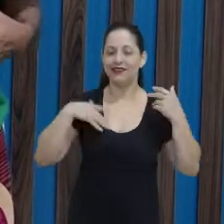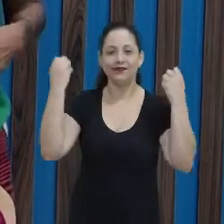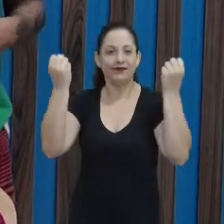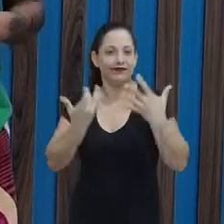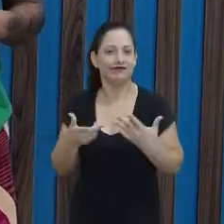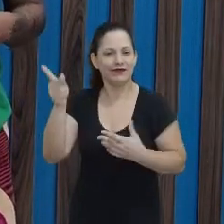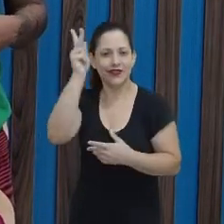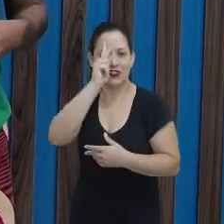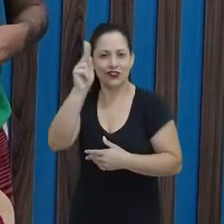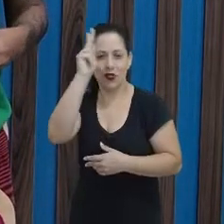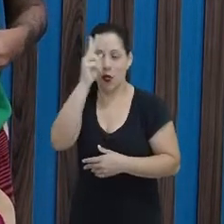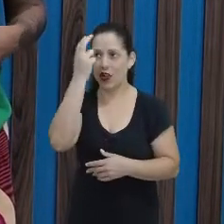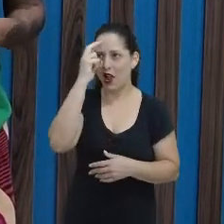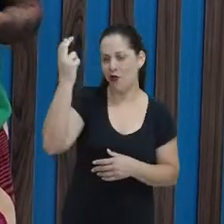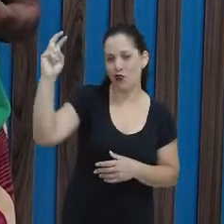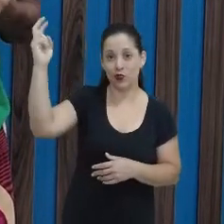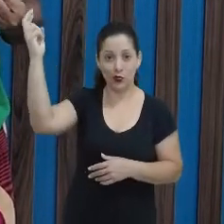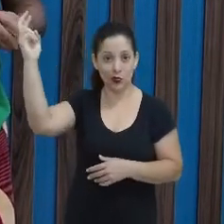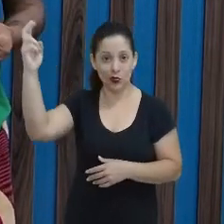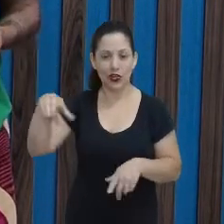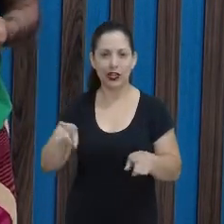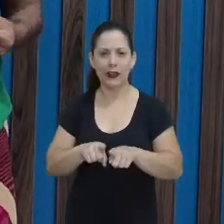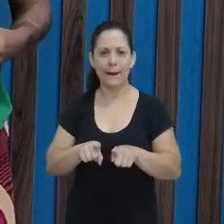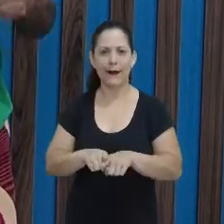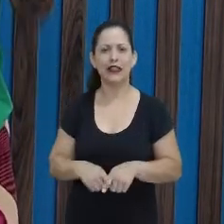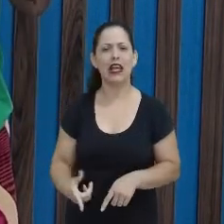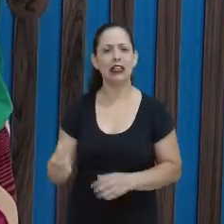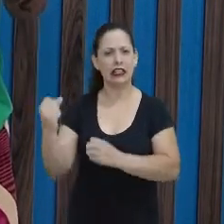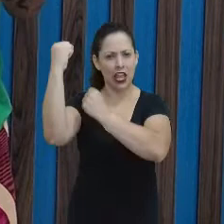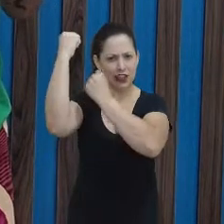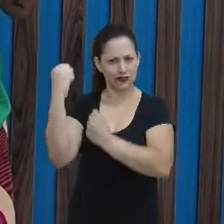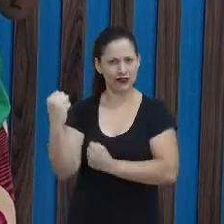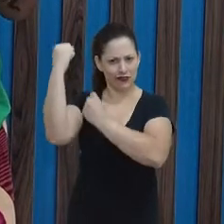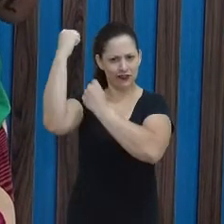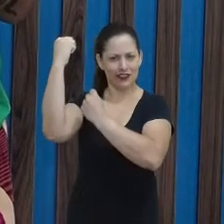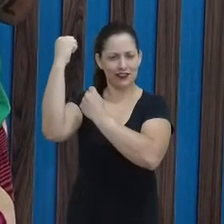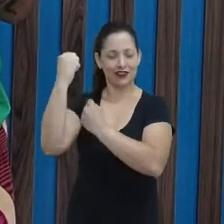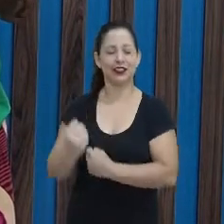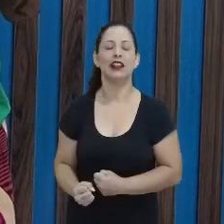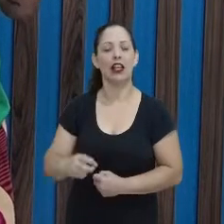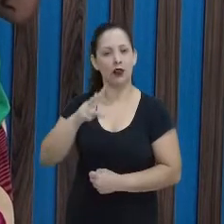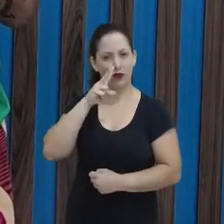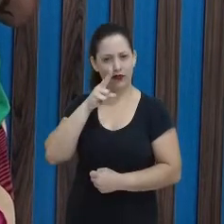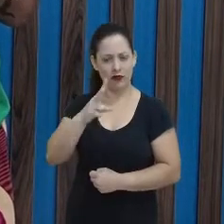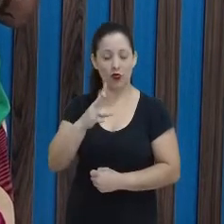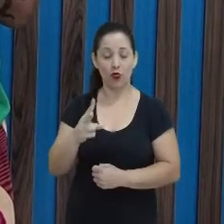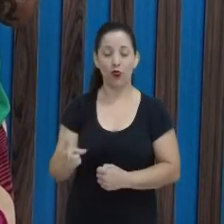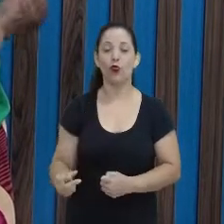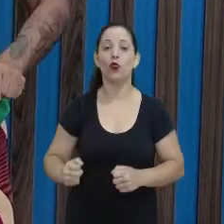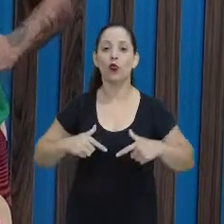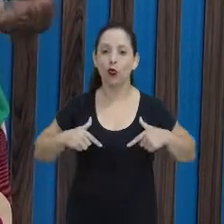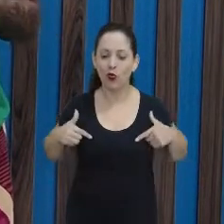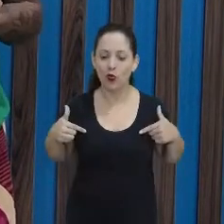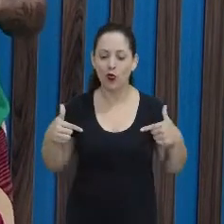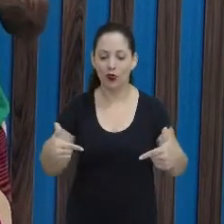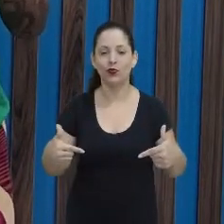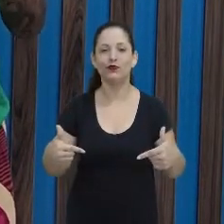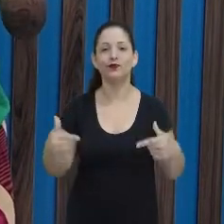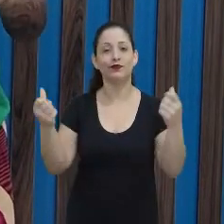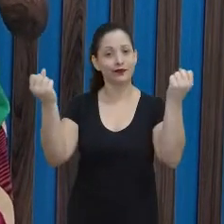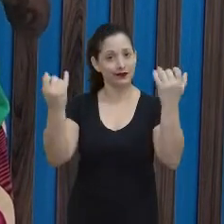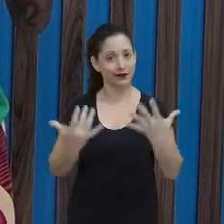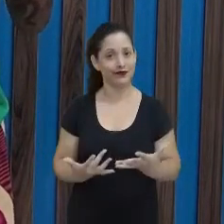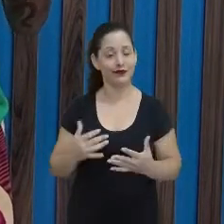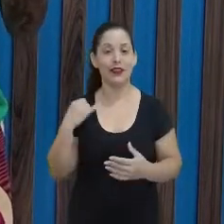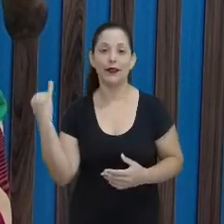gente, conta uma questão assim, de resistência. Inclusive, já fizemos uma aula esse ano contando a respeito da